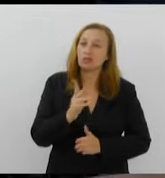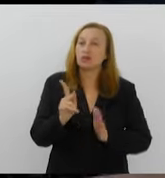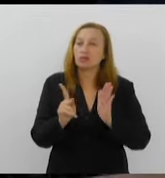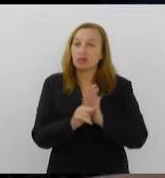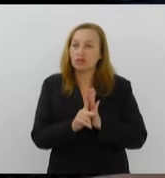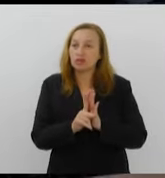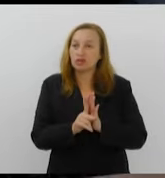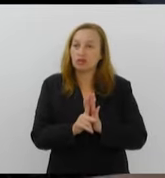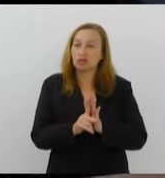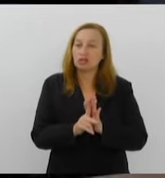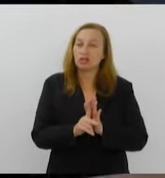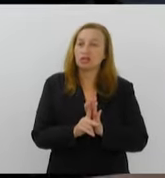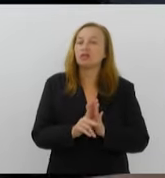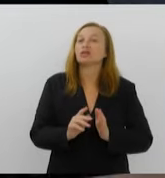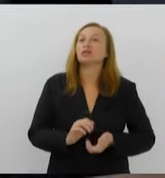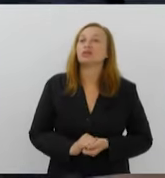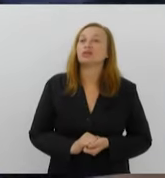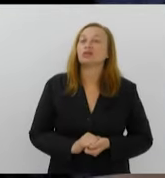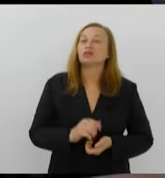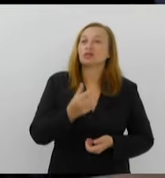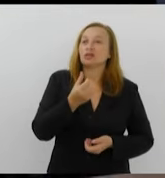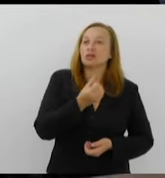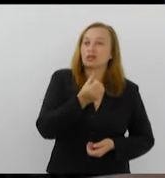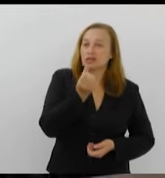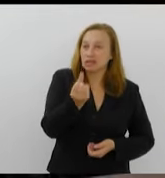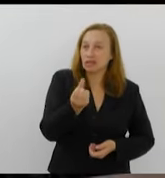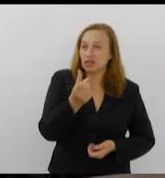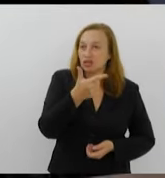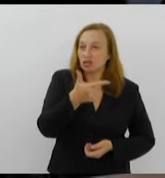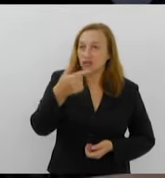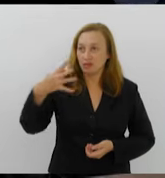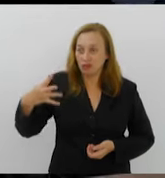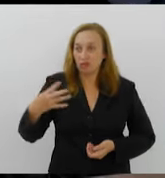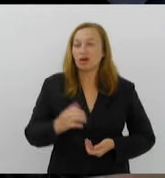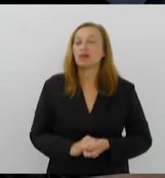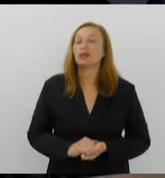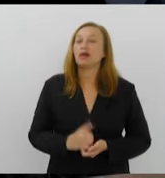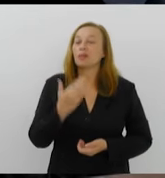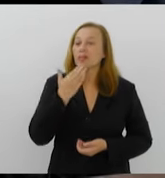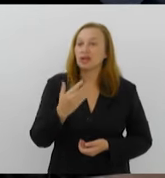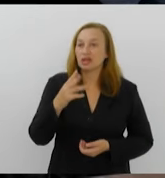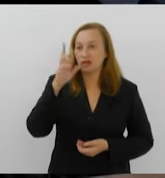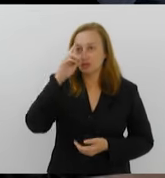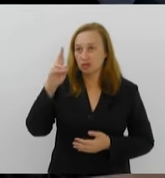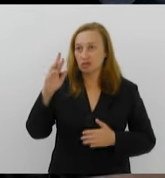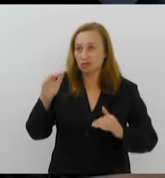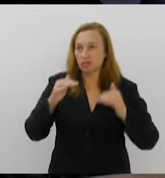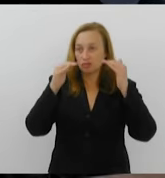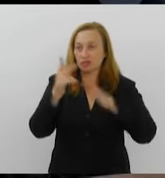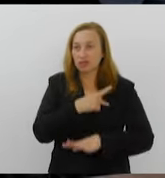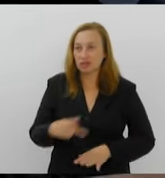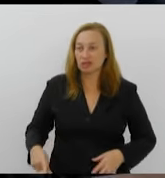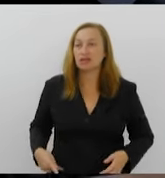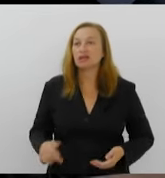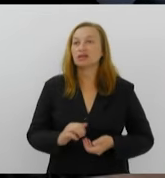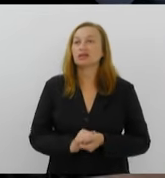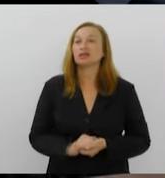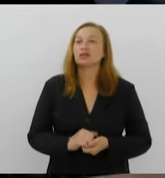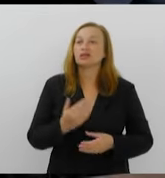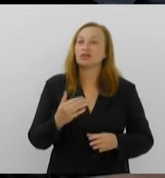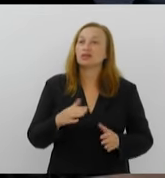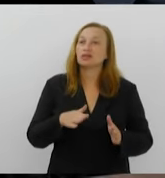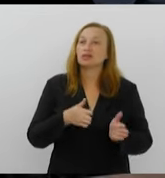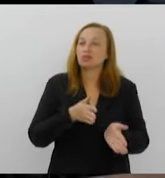de decreto legislativo número 6 de 24. Pedi a Vossa Excelência que ele seja